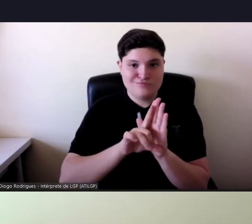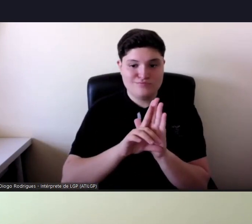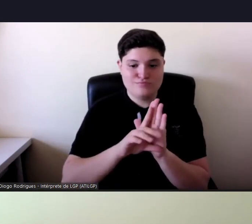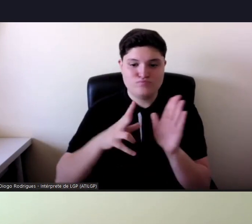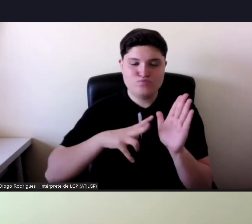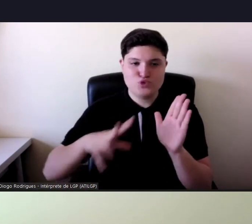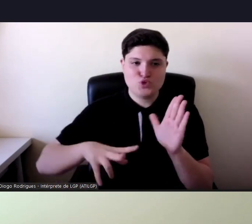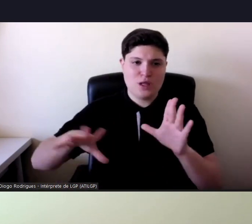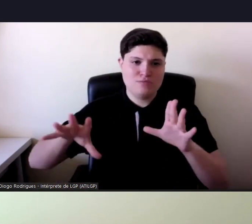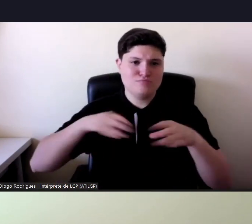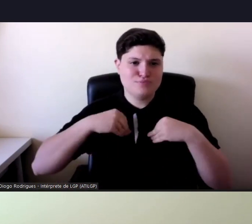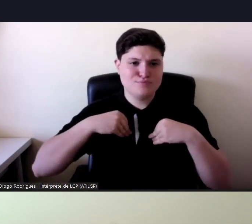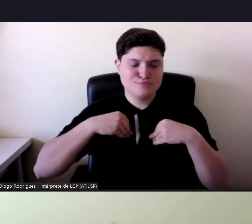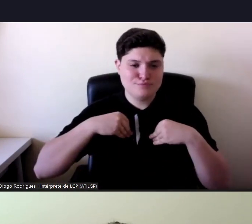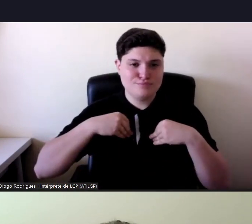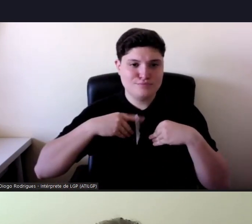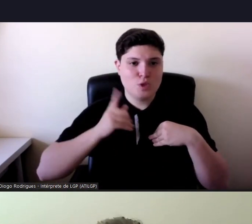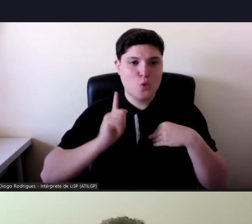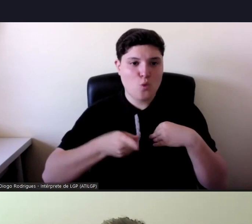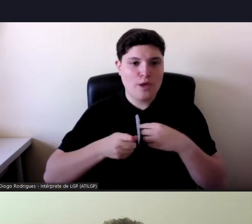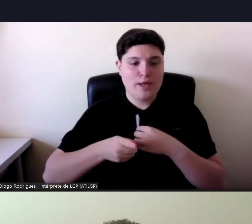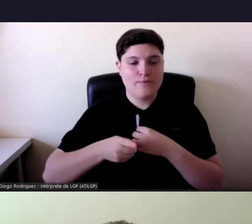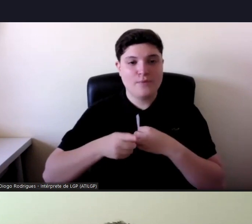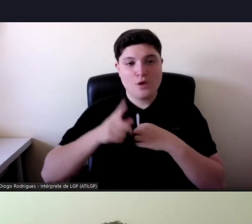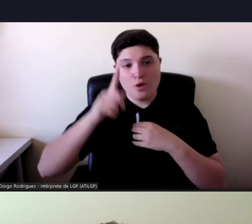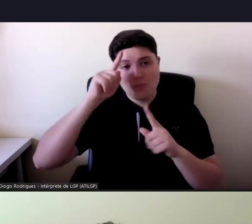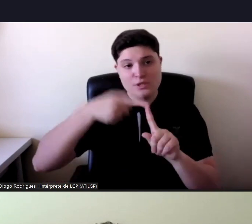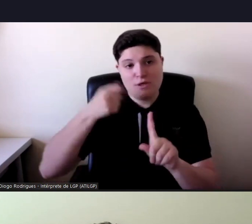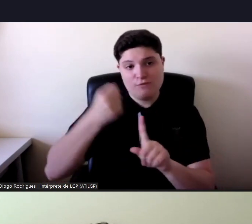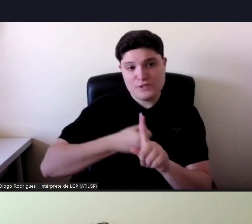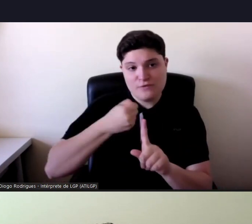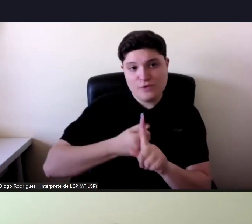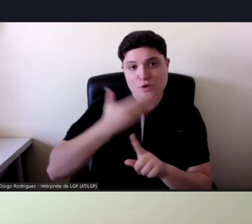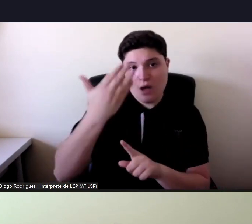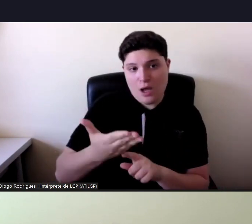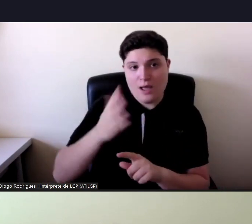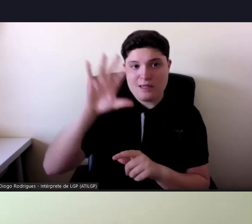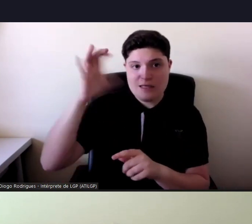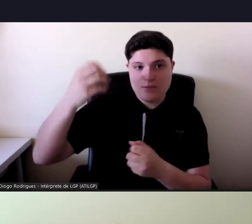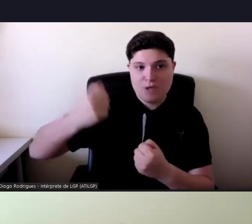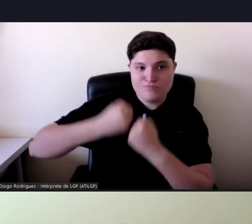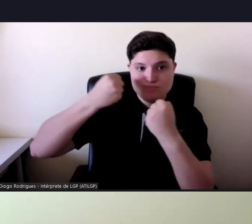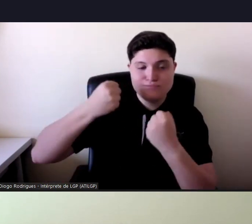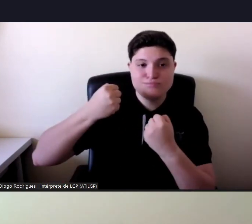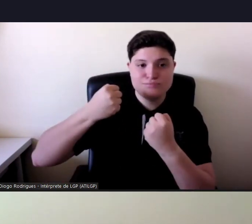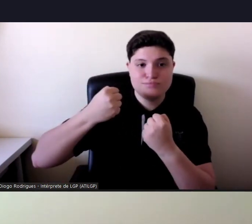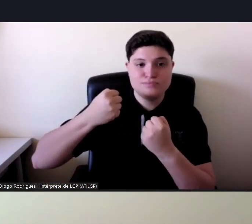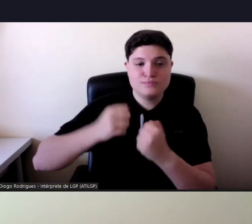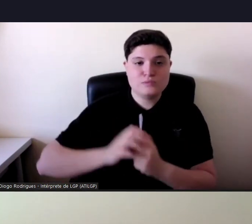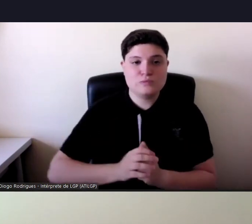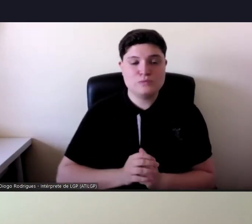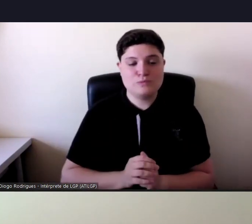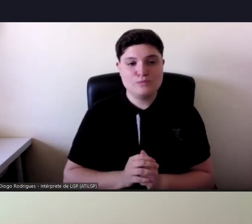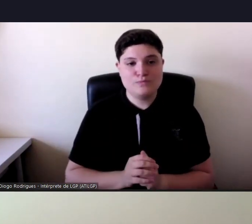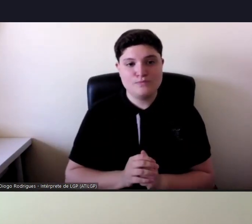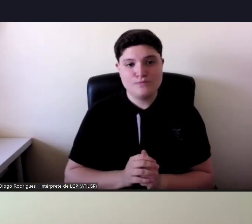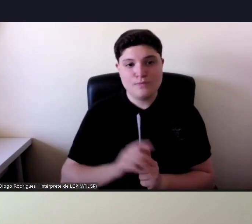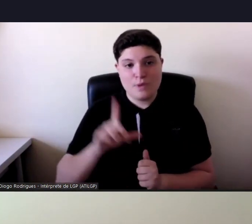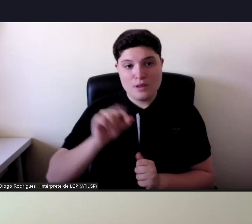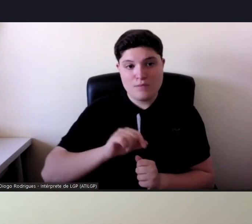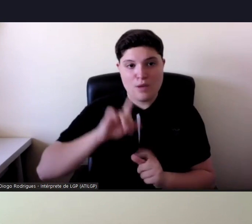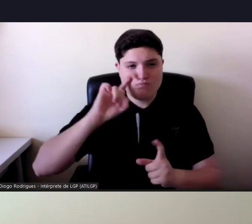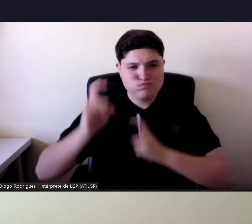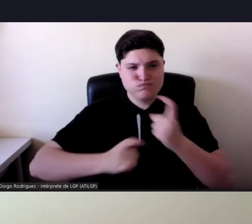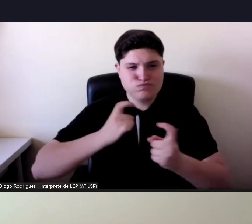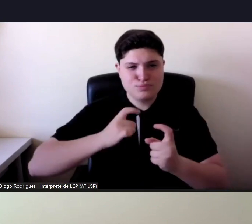esta visão do direito começa a ter já algumas sinais. Nós temos